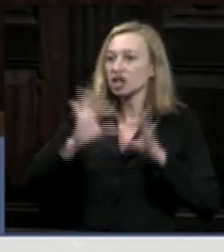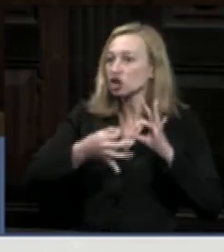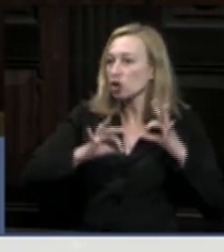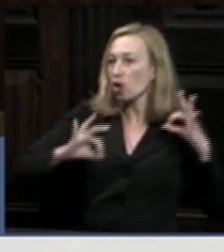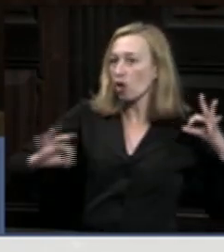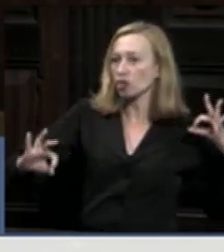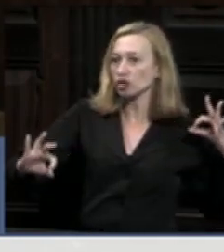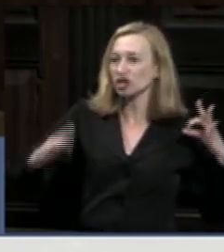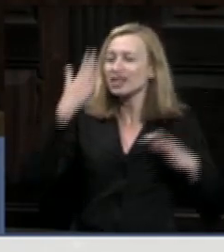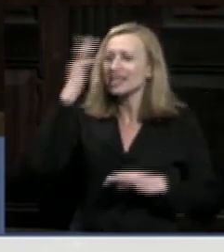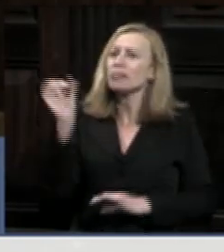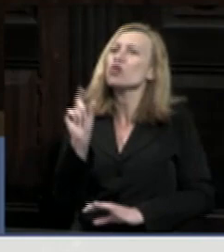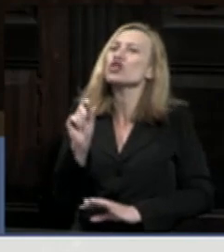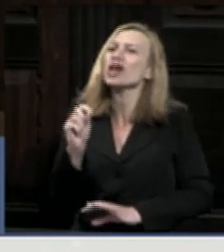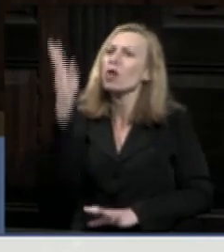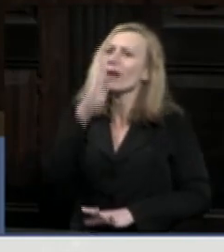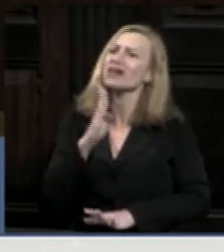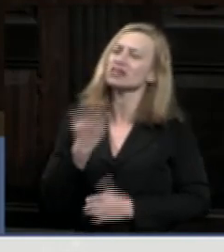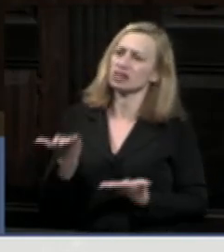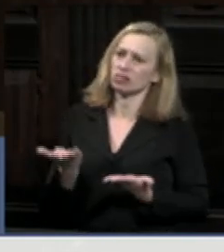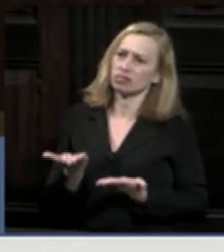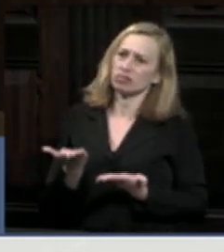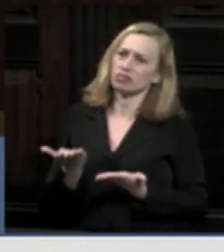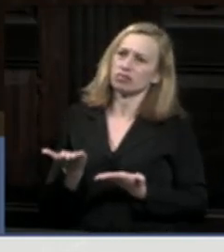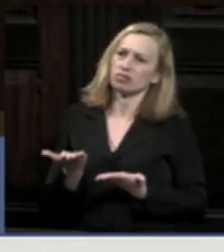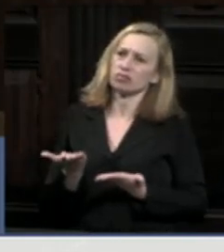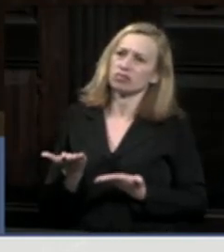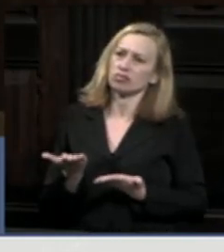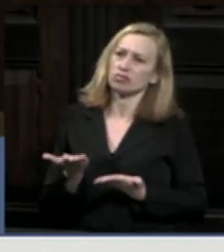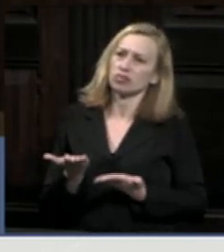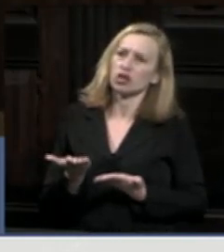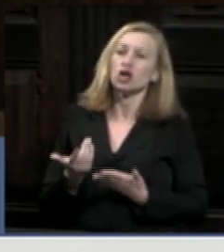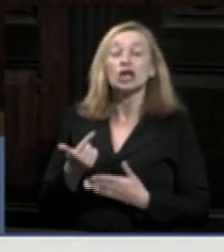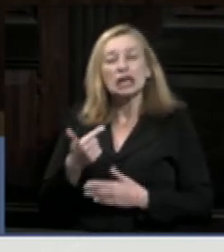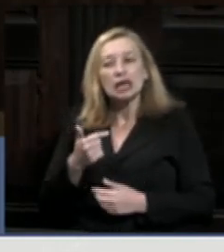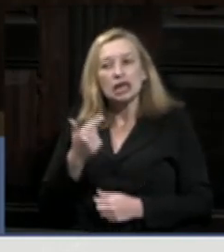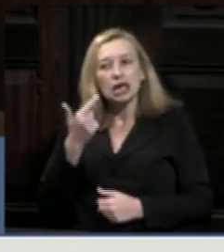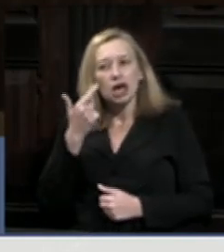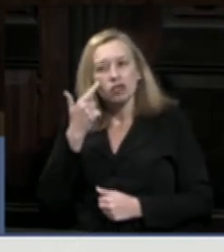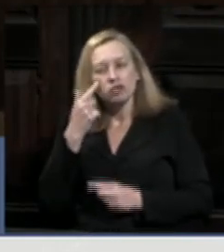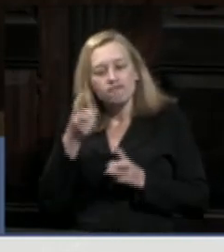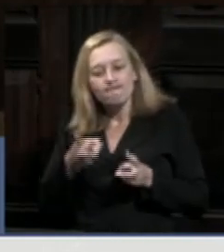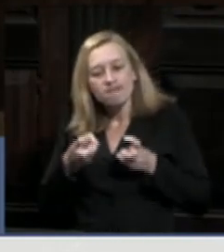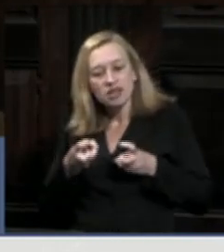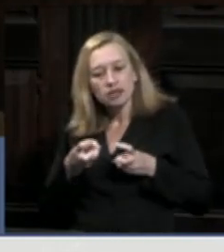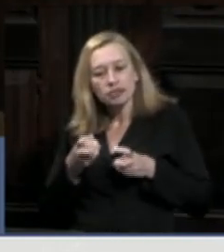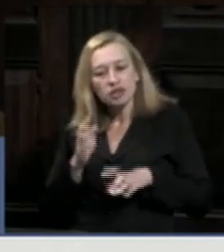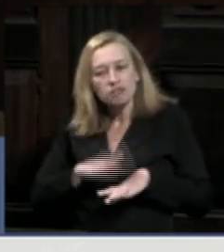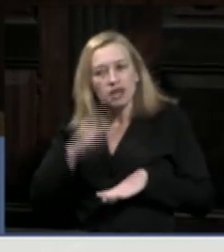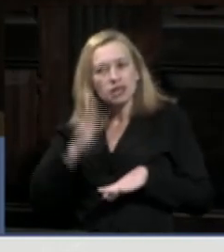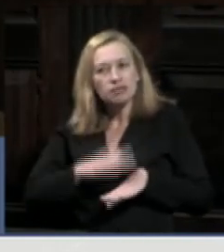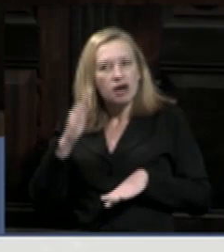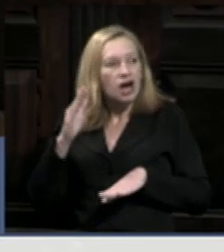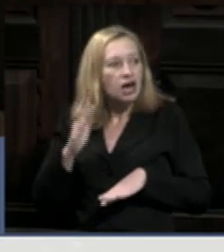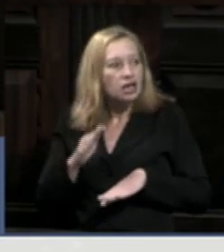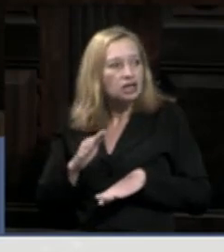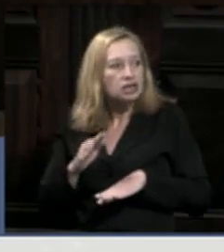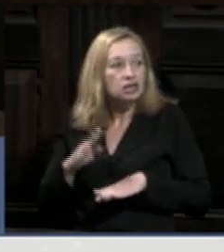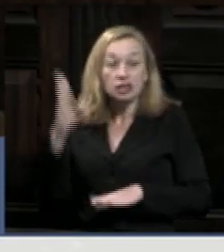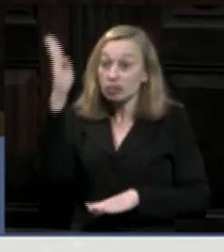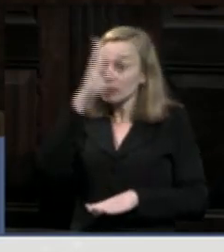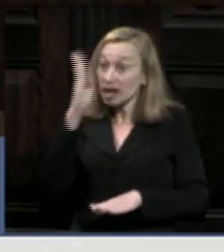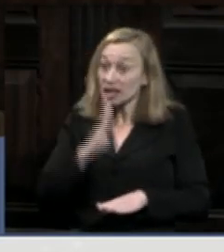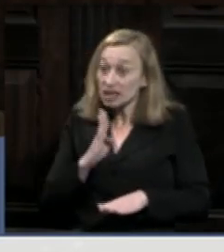brasil porque é o brasil afinal de contas e eu tenho percebido que cada vez mais o brasil é o lugar onde a gente